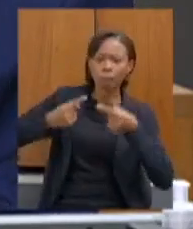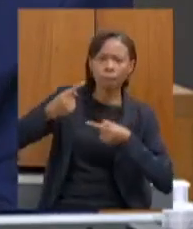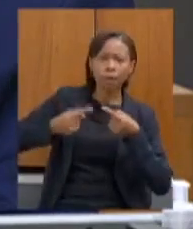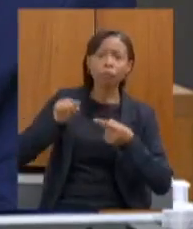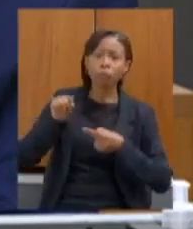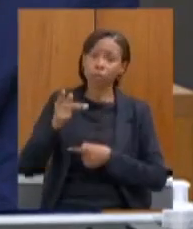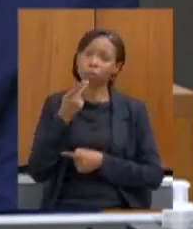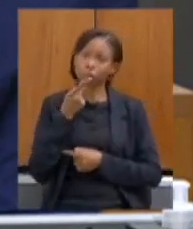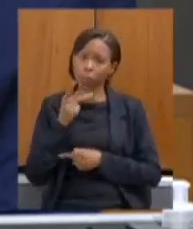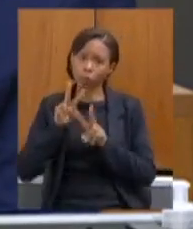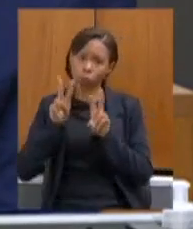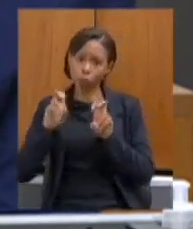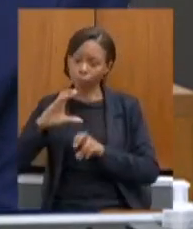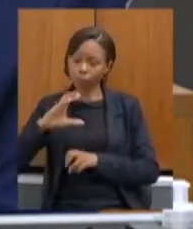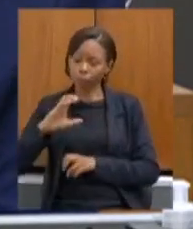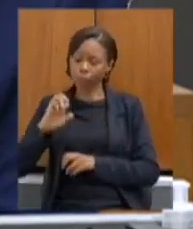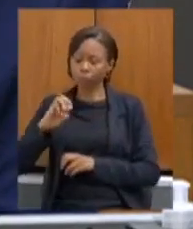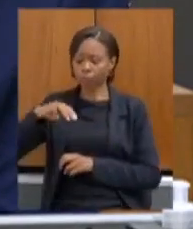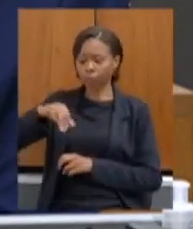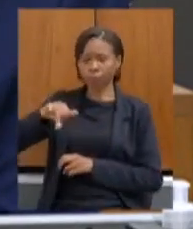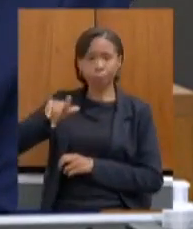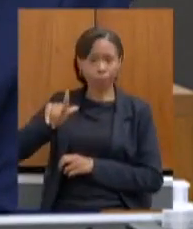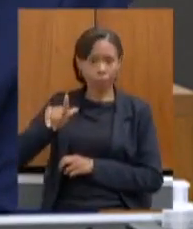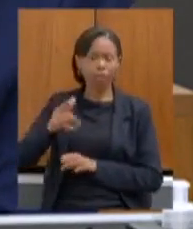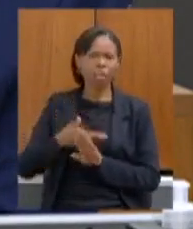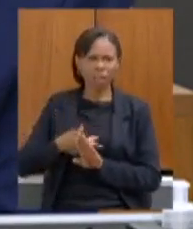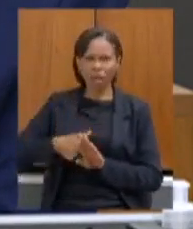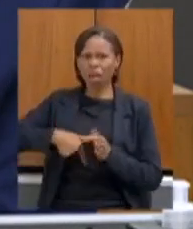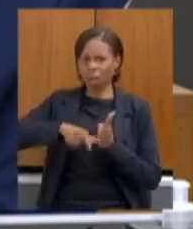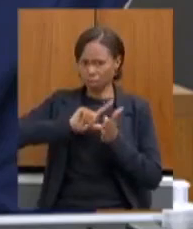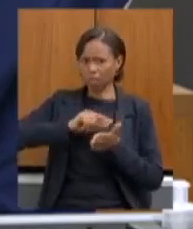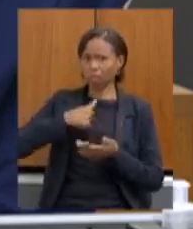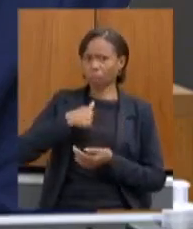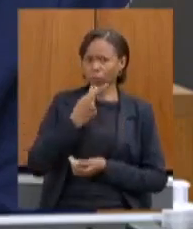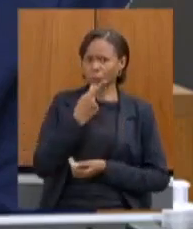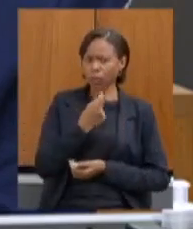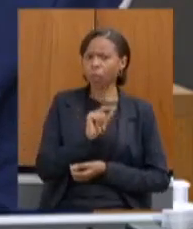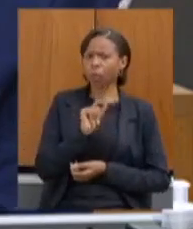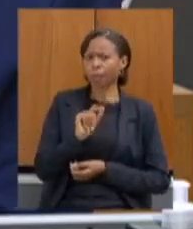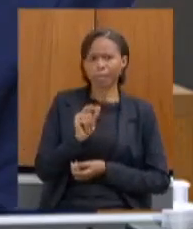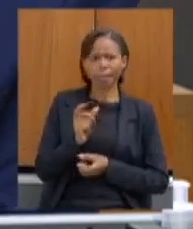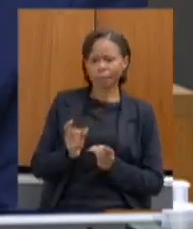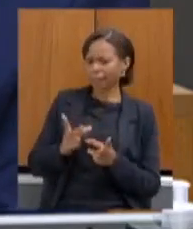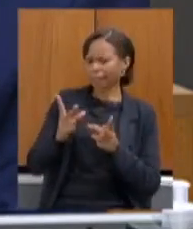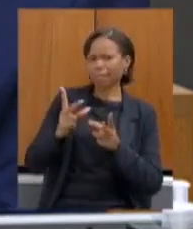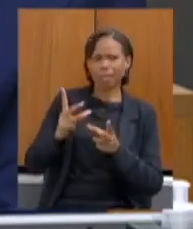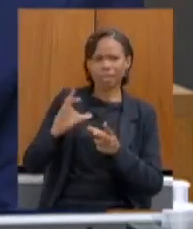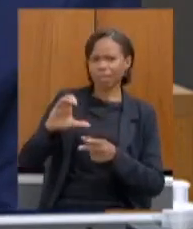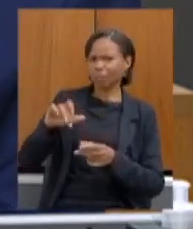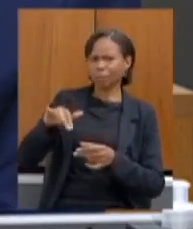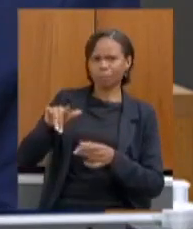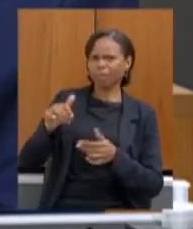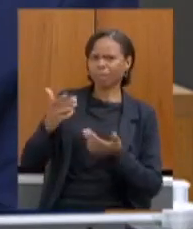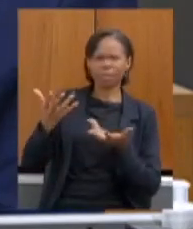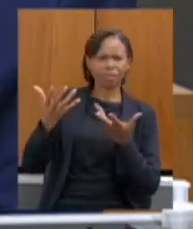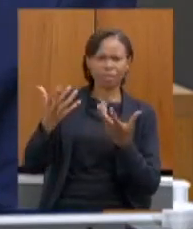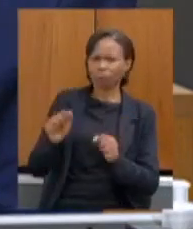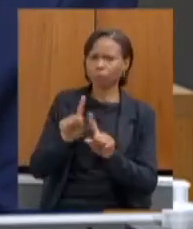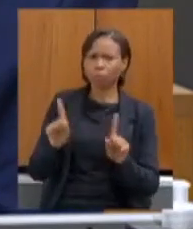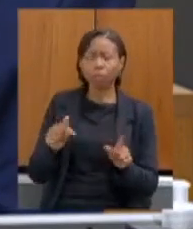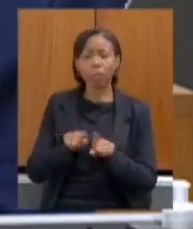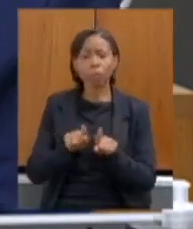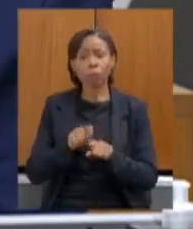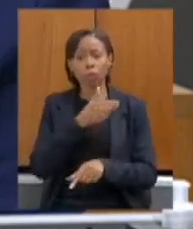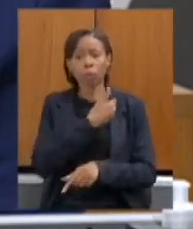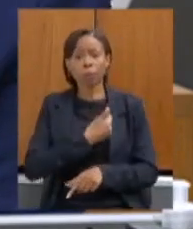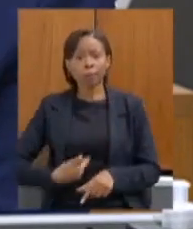logo antes eu falava sobre a visão de ser contra a privatização da CEMIG, logo antes eu ponderava aqui sobre a visão do governador